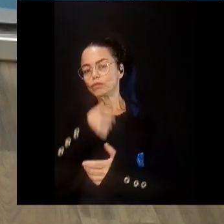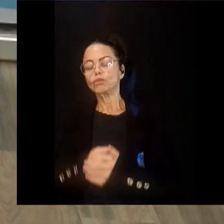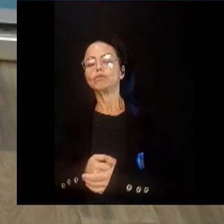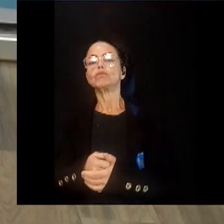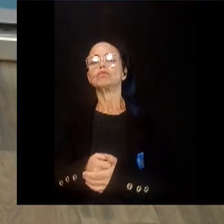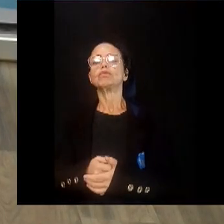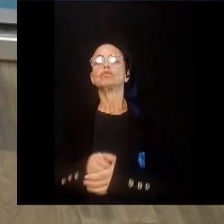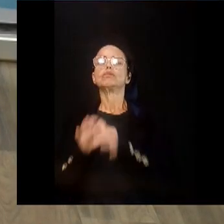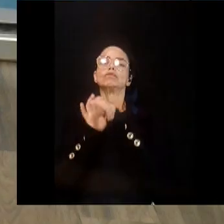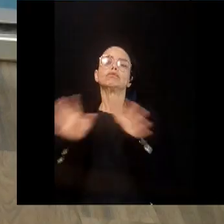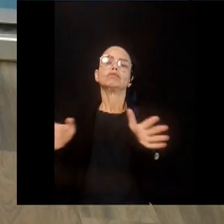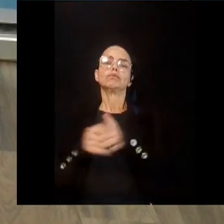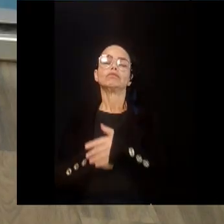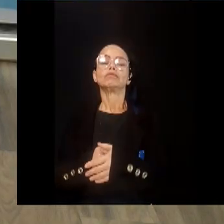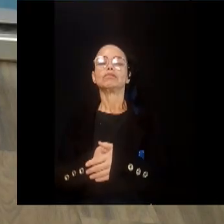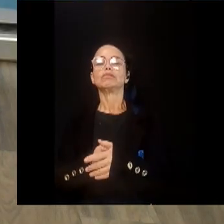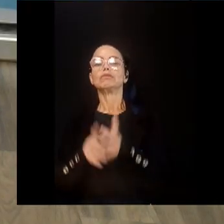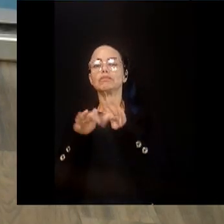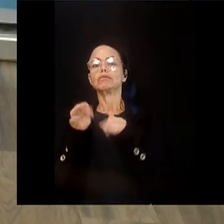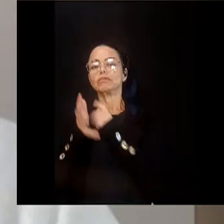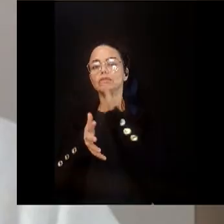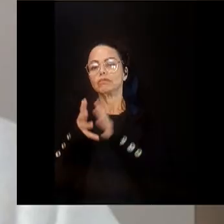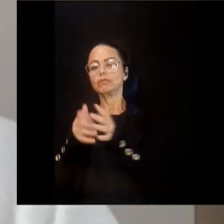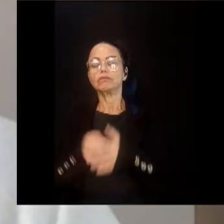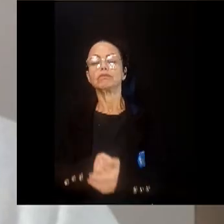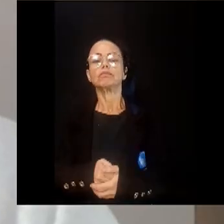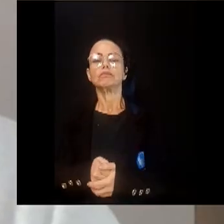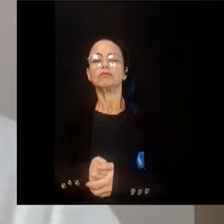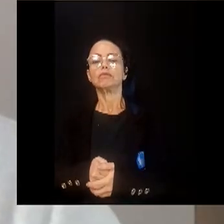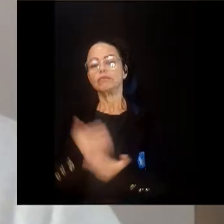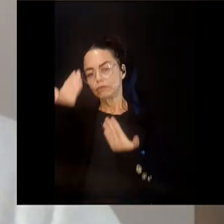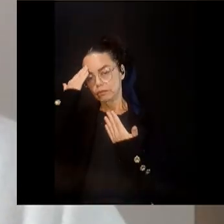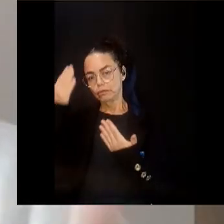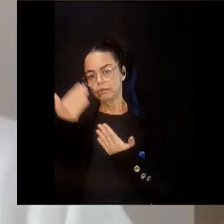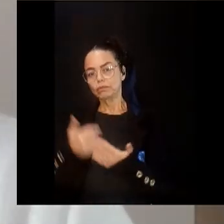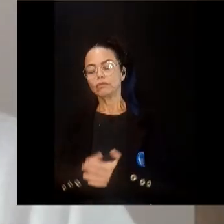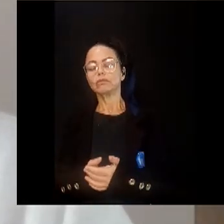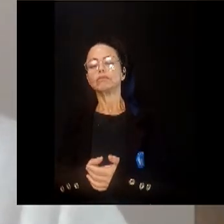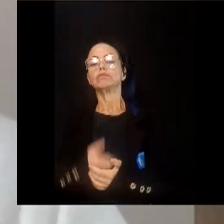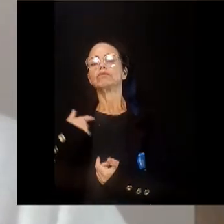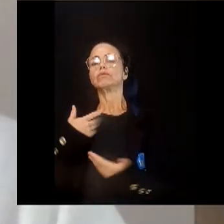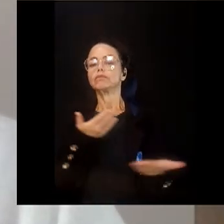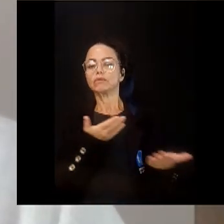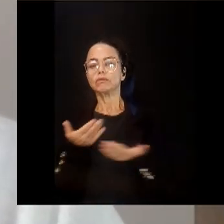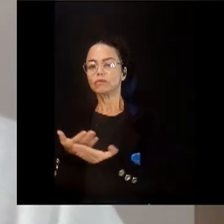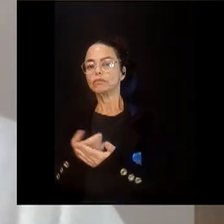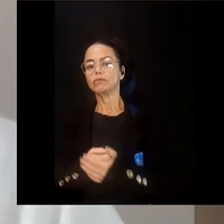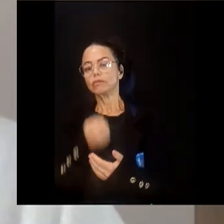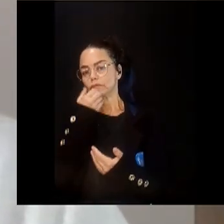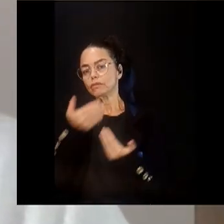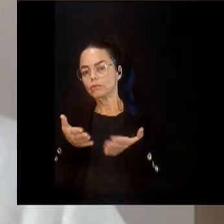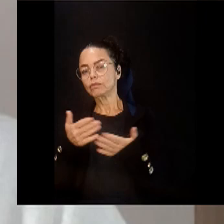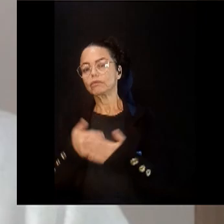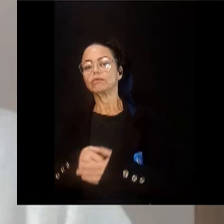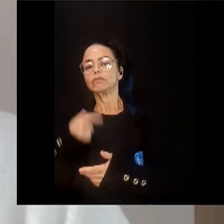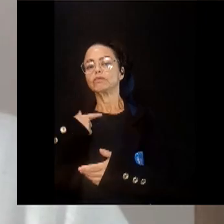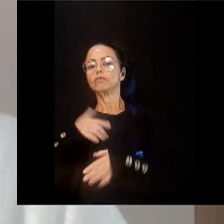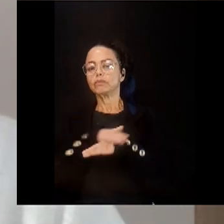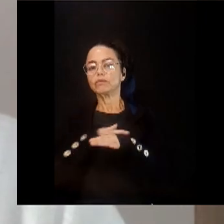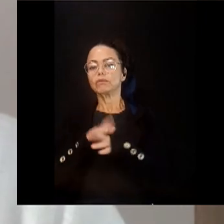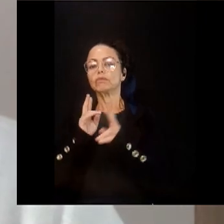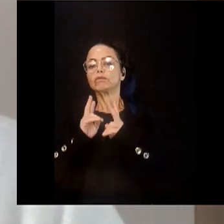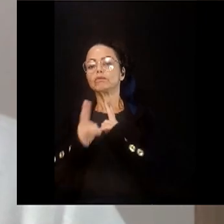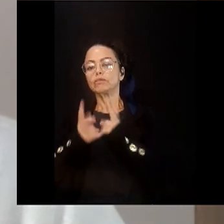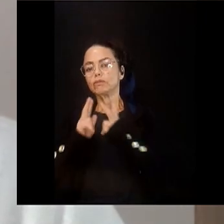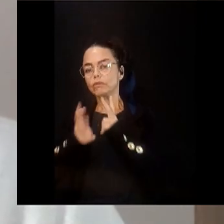suas considerações finais. Obrigada, agradeço mais uma vez o convite. Muito bom abrir este canal para a gente continuar dialogando, para que a